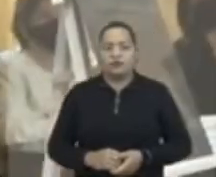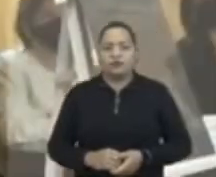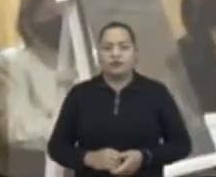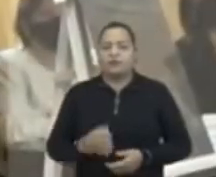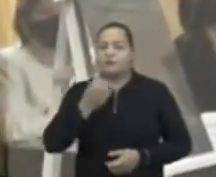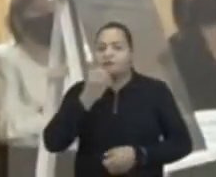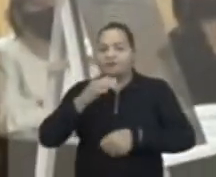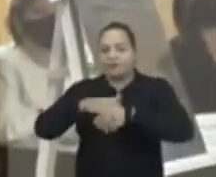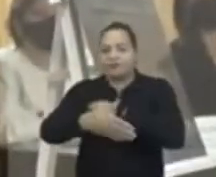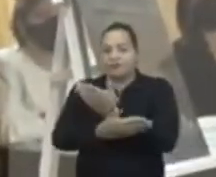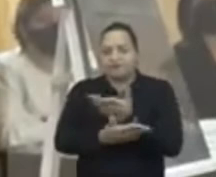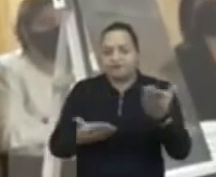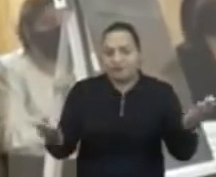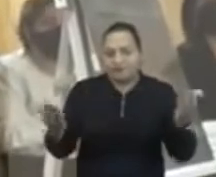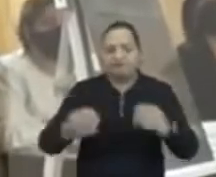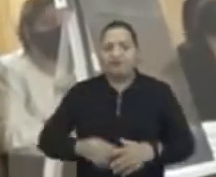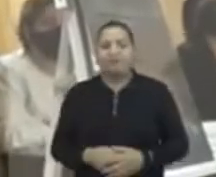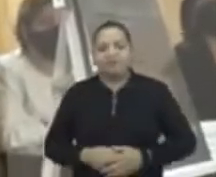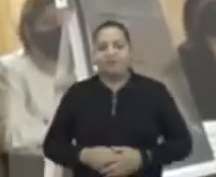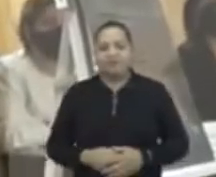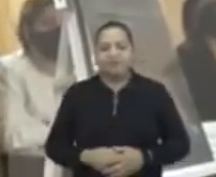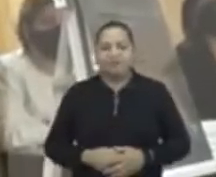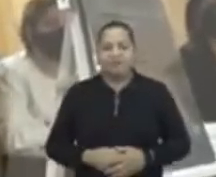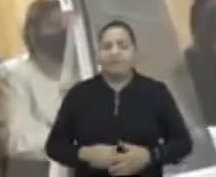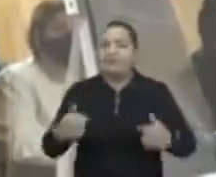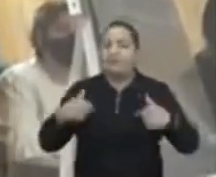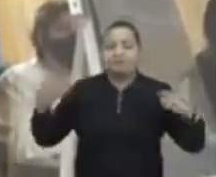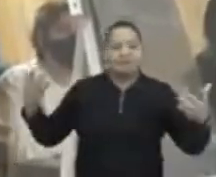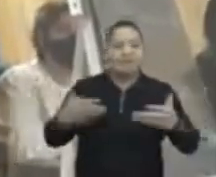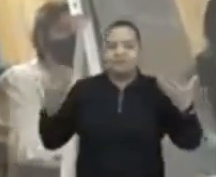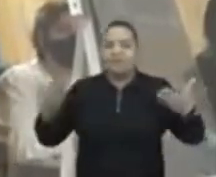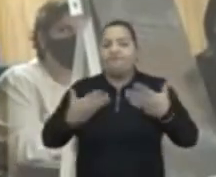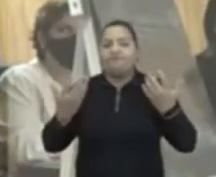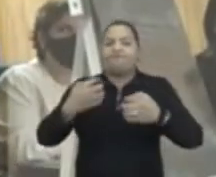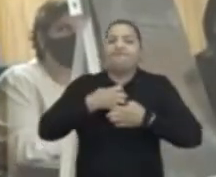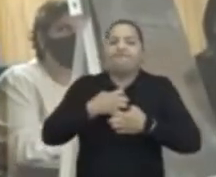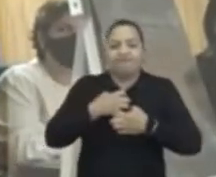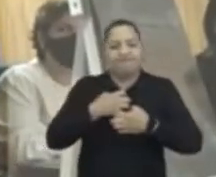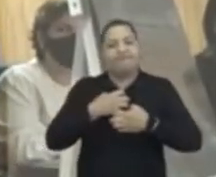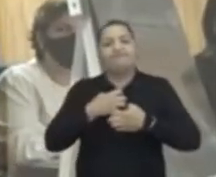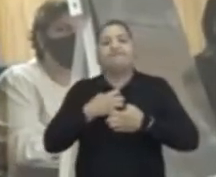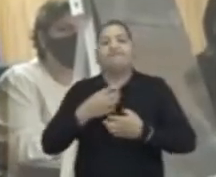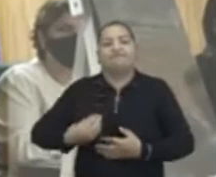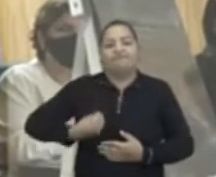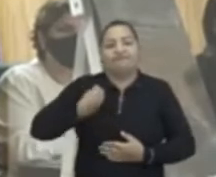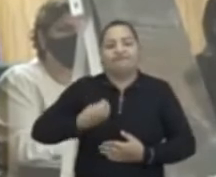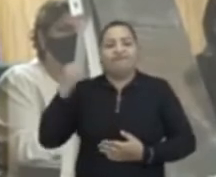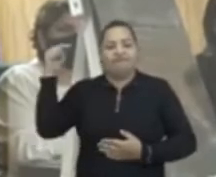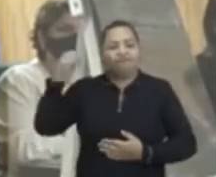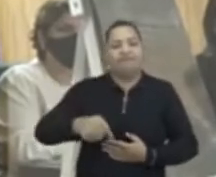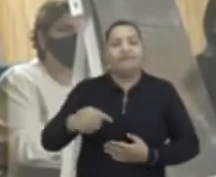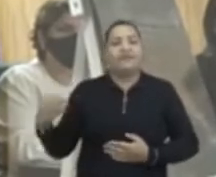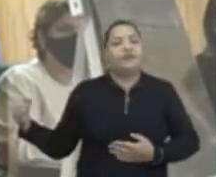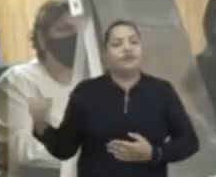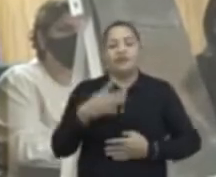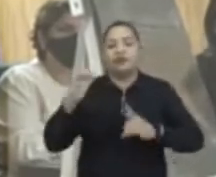Boa noite a todos. Com muita alegria, né, estamos aqui para essa